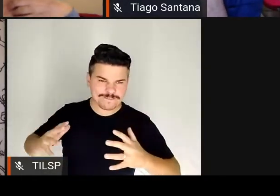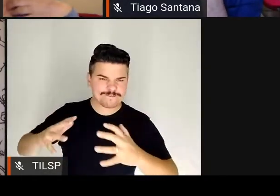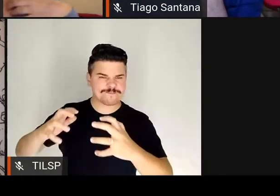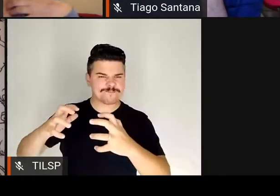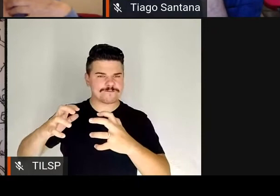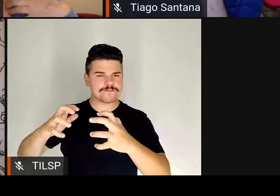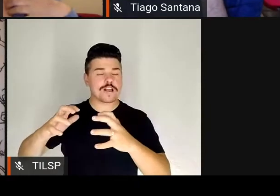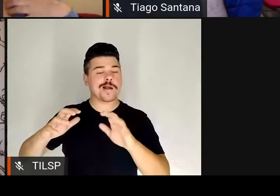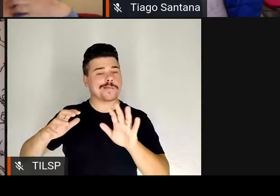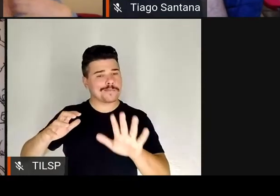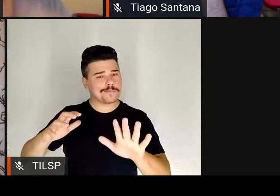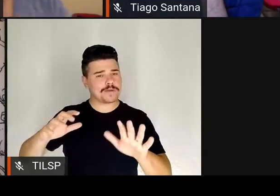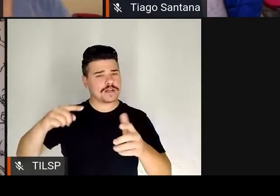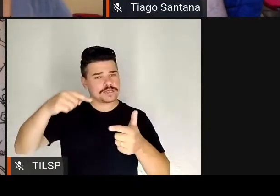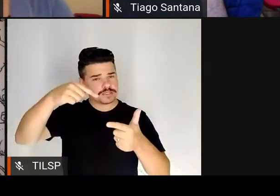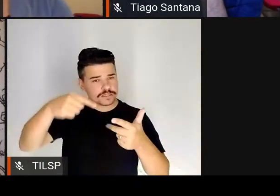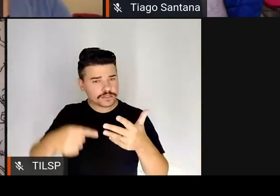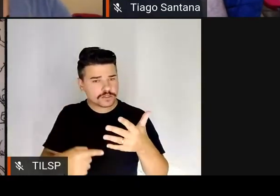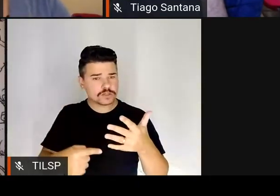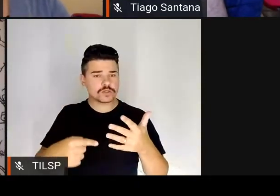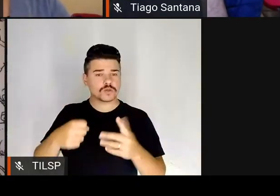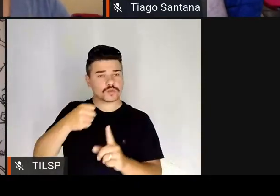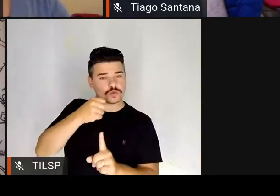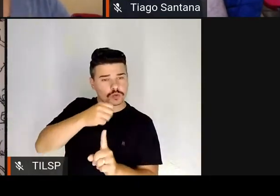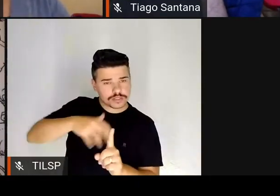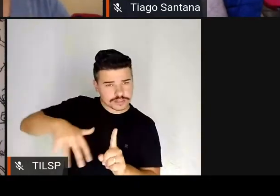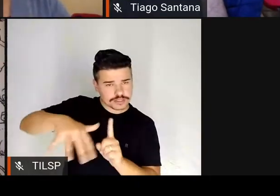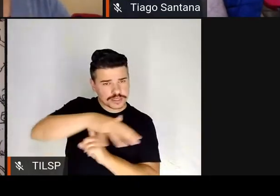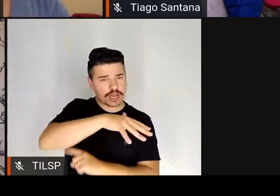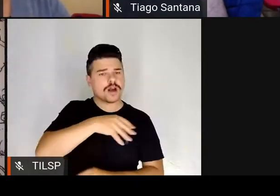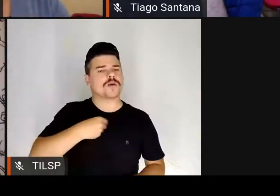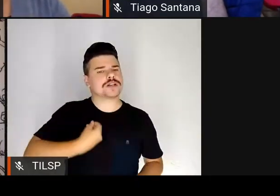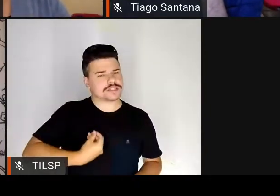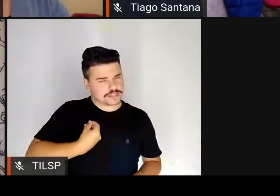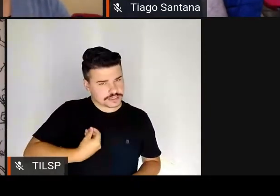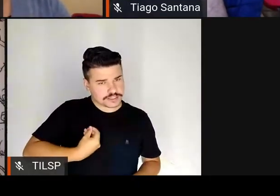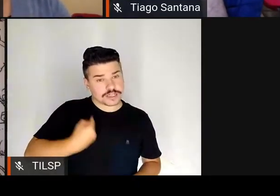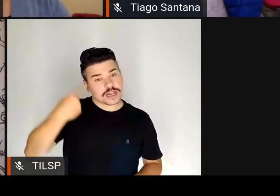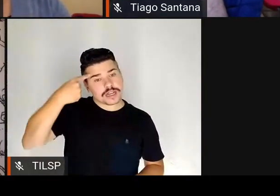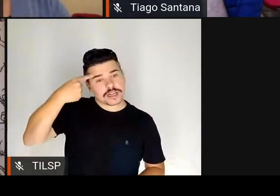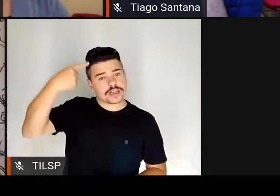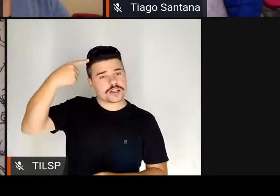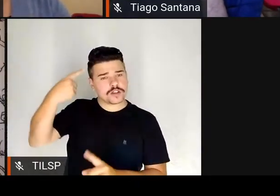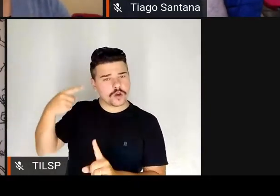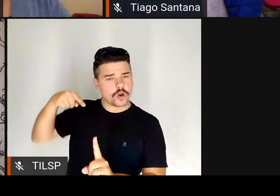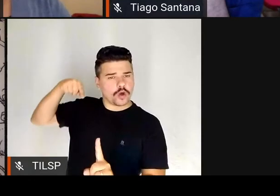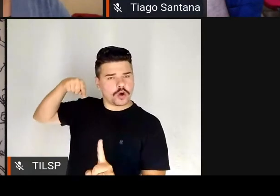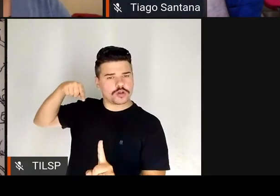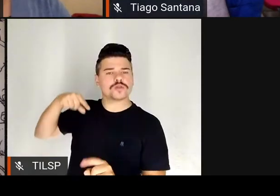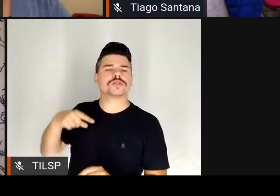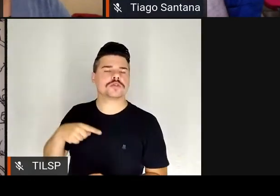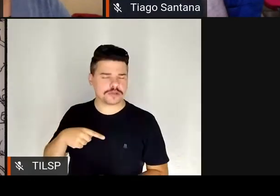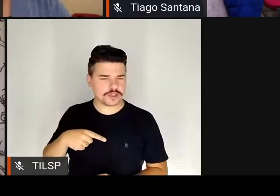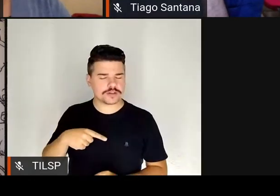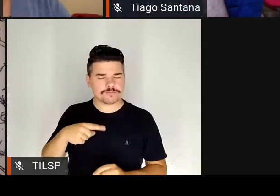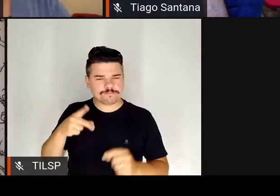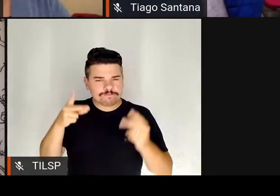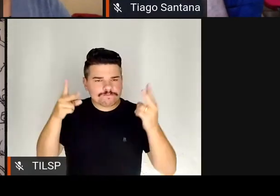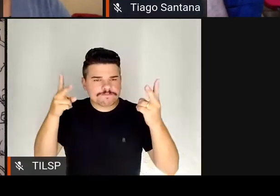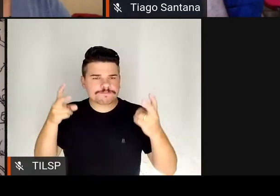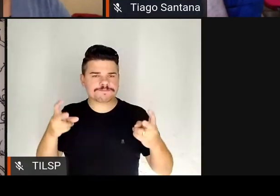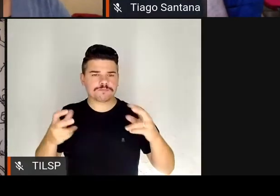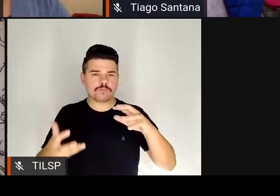as questões sociais existem, as questões ideológicas também e as visões de mundo também. Então, uma das coisas que eu acho que para mim